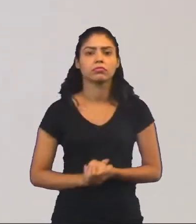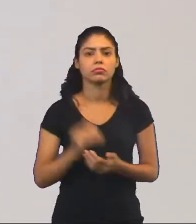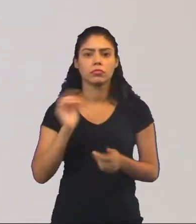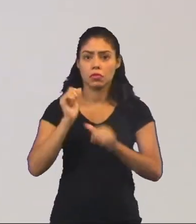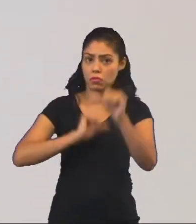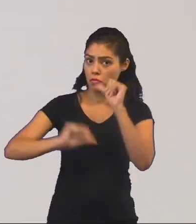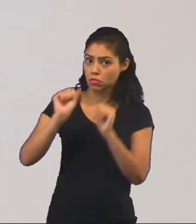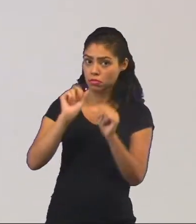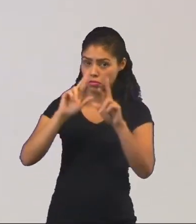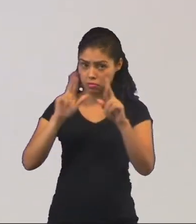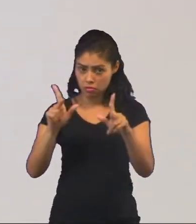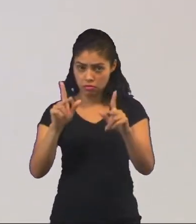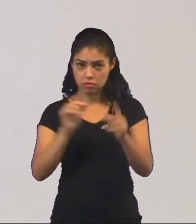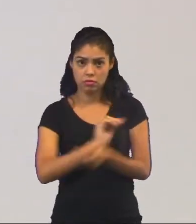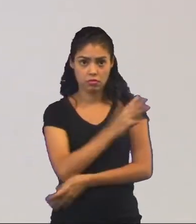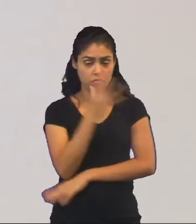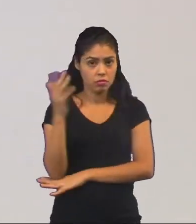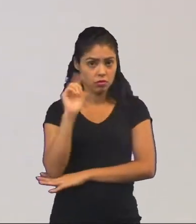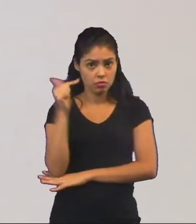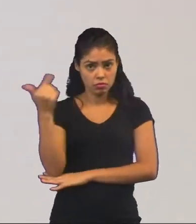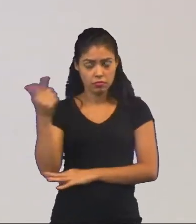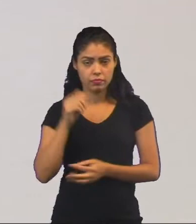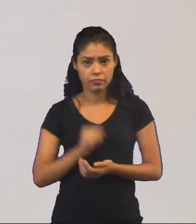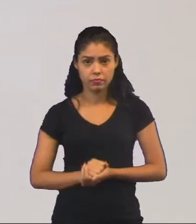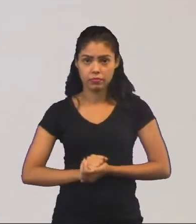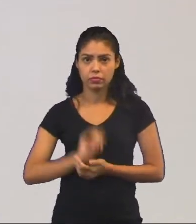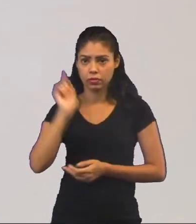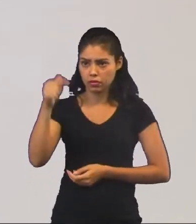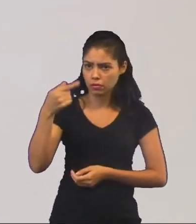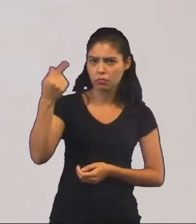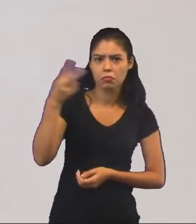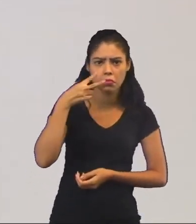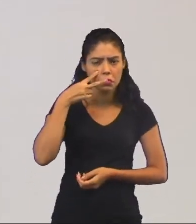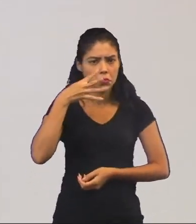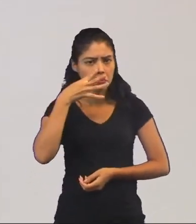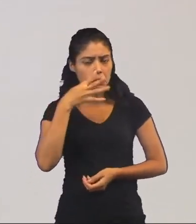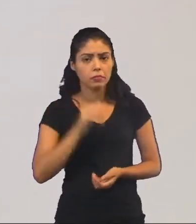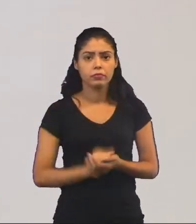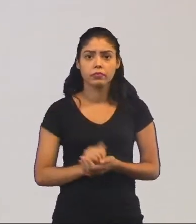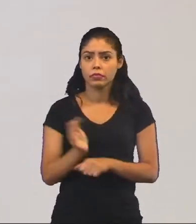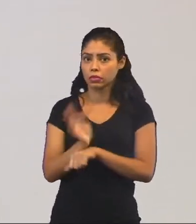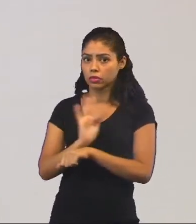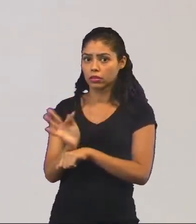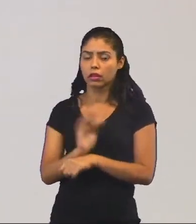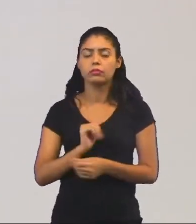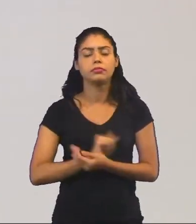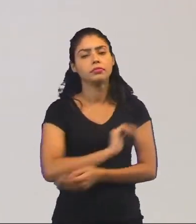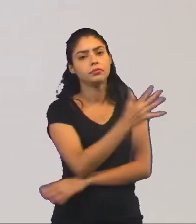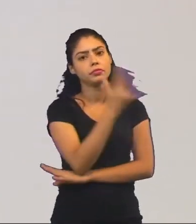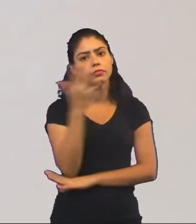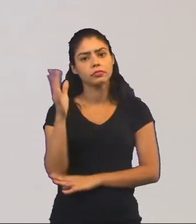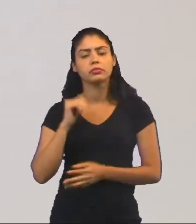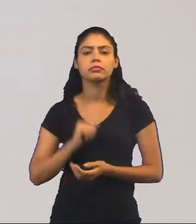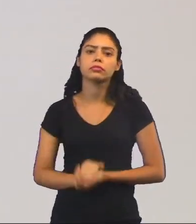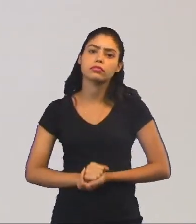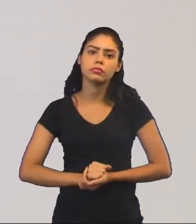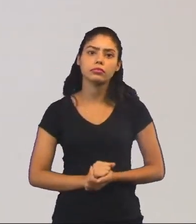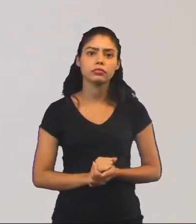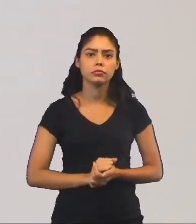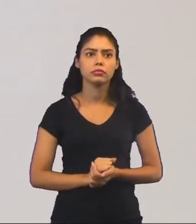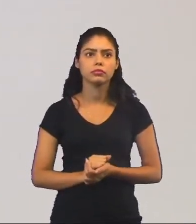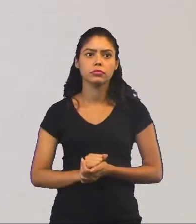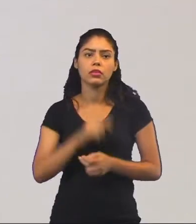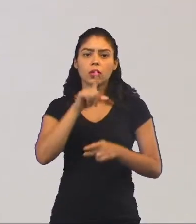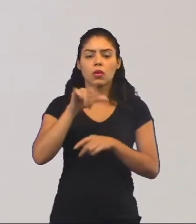de outras florestas que tem mundo afora, como aquelas que a gente assiste nos filmes, de floresta temperada, aquela que tem